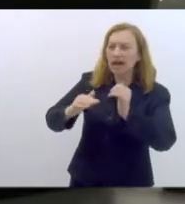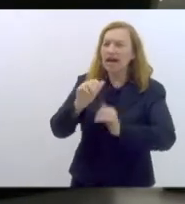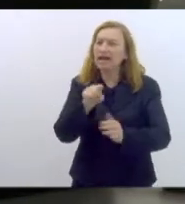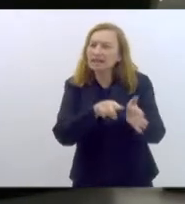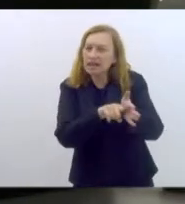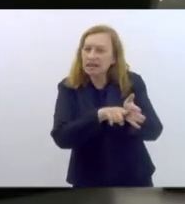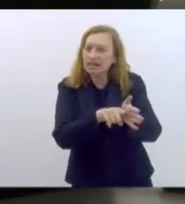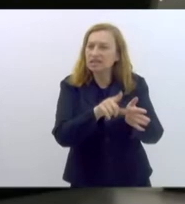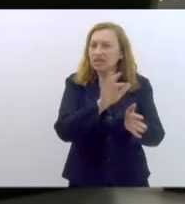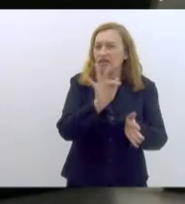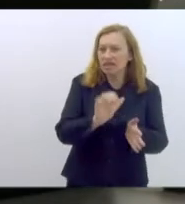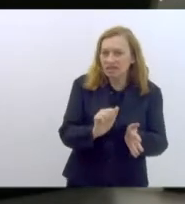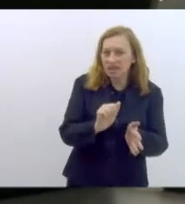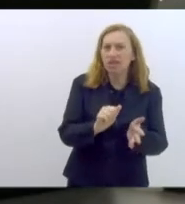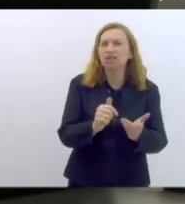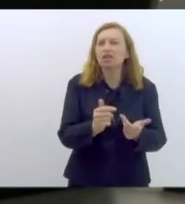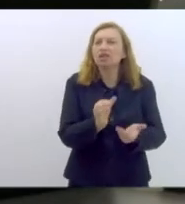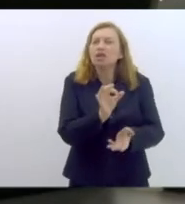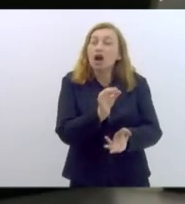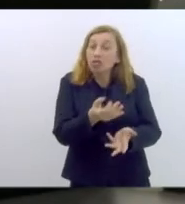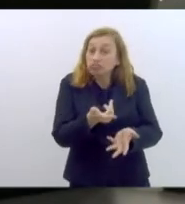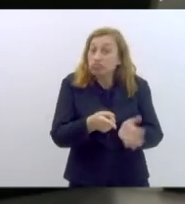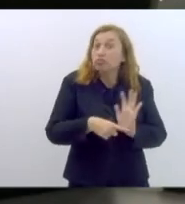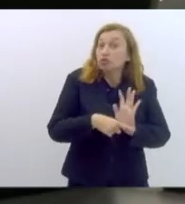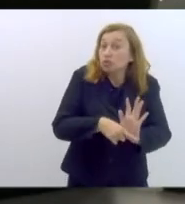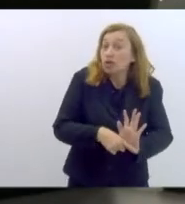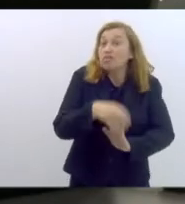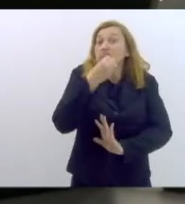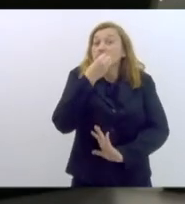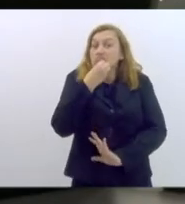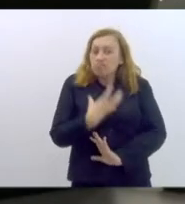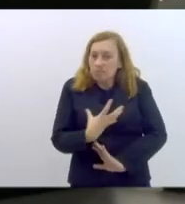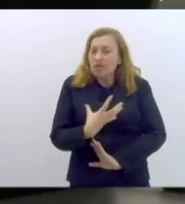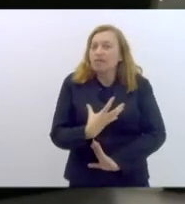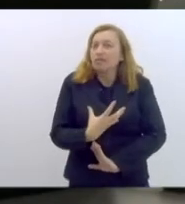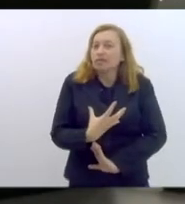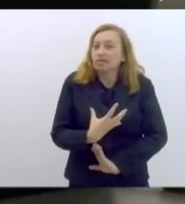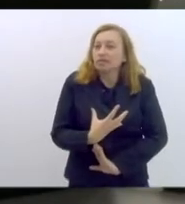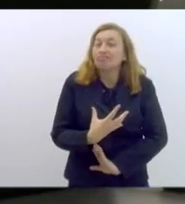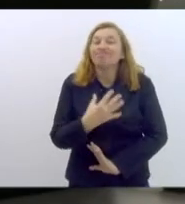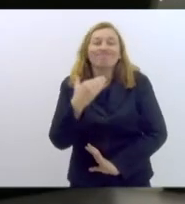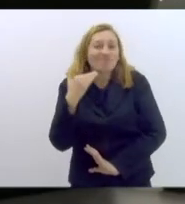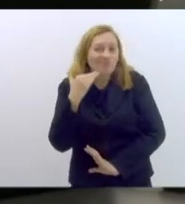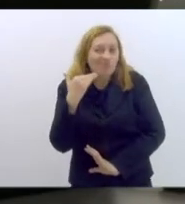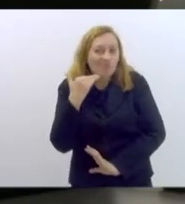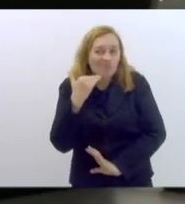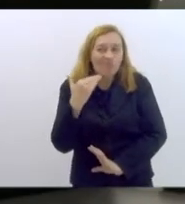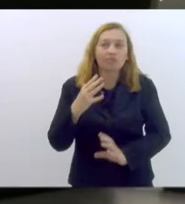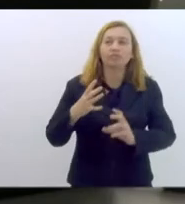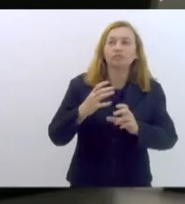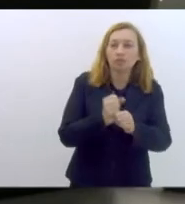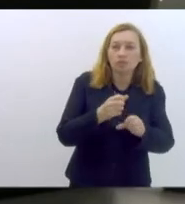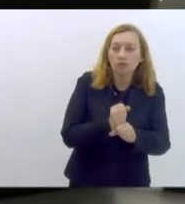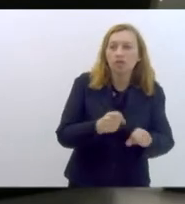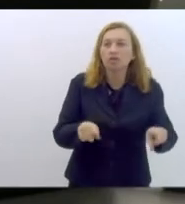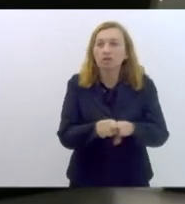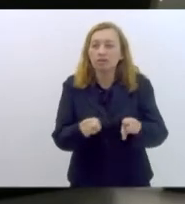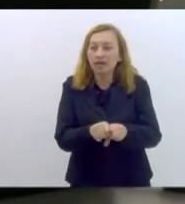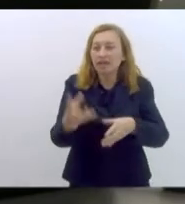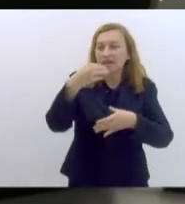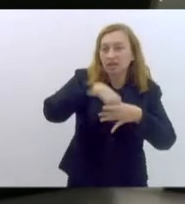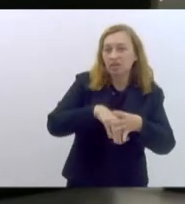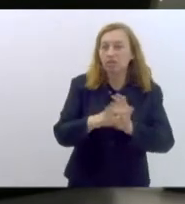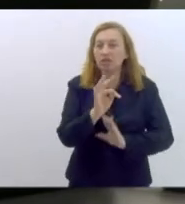fazenda... colaboraria muito. Nós precisamos ter uma deficiência de contadores também dentro do Tesouro muito